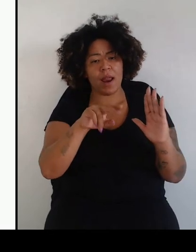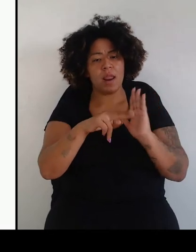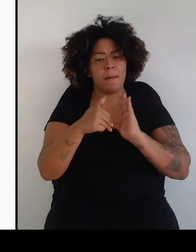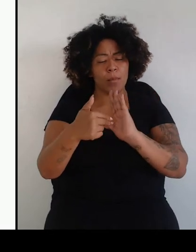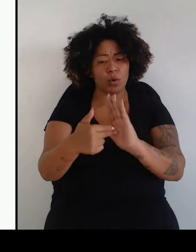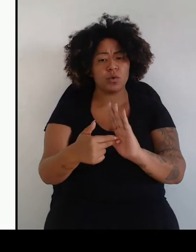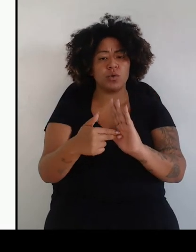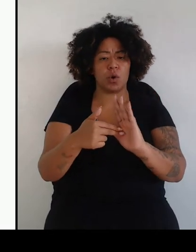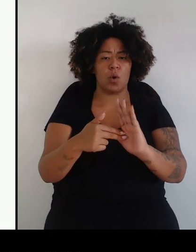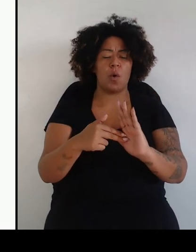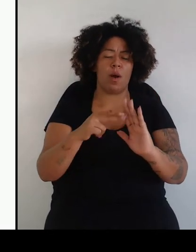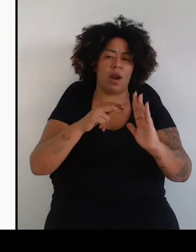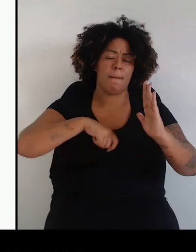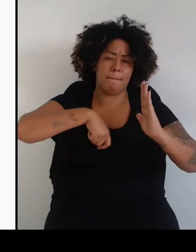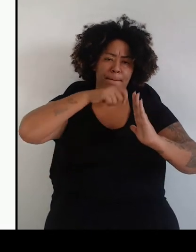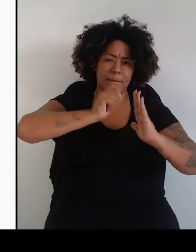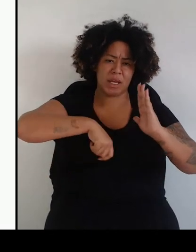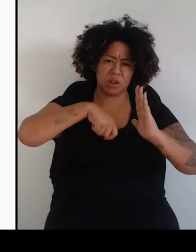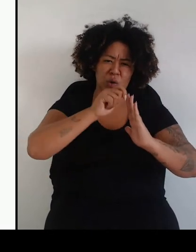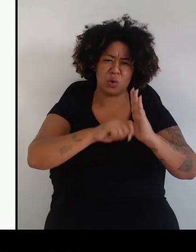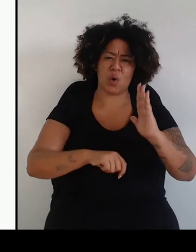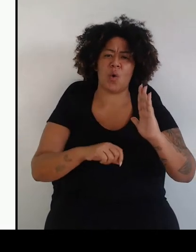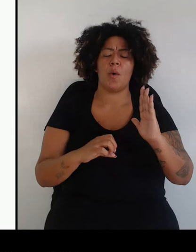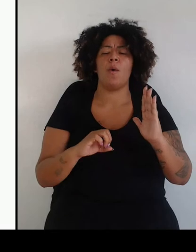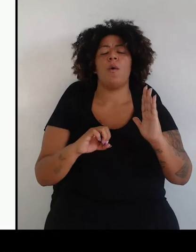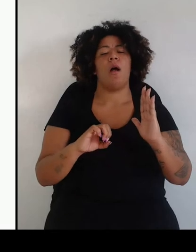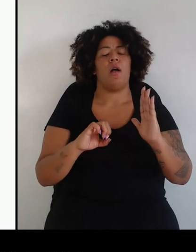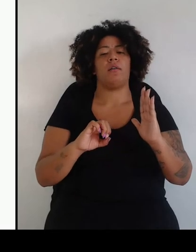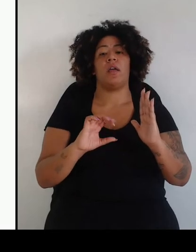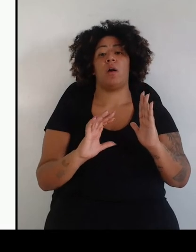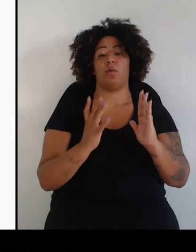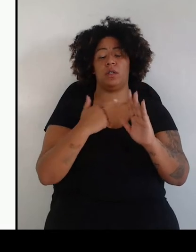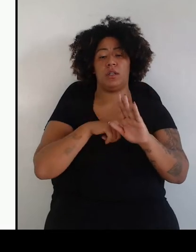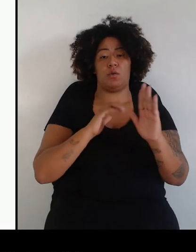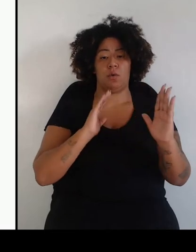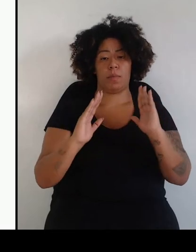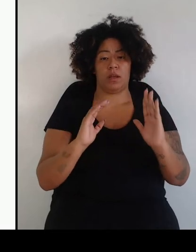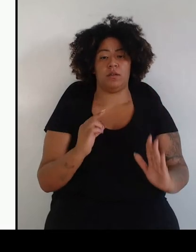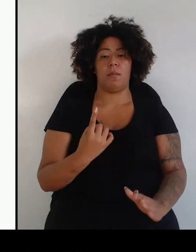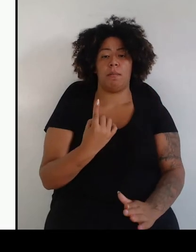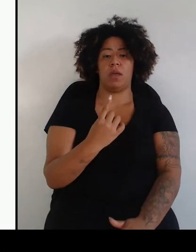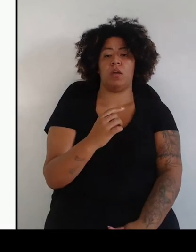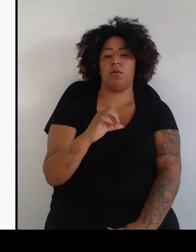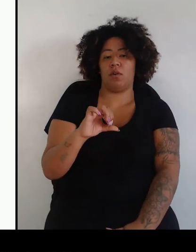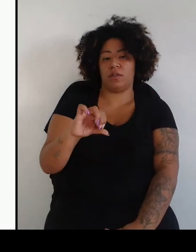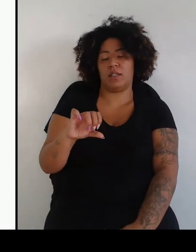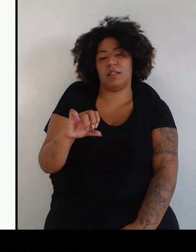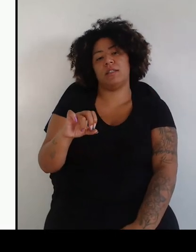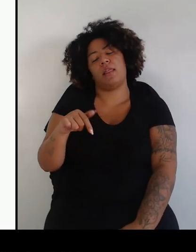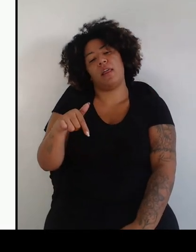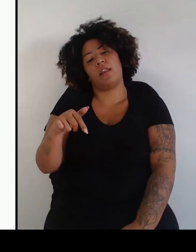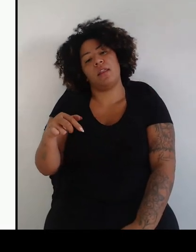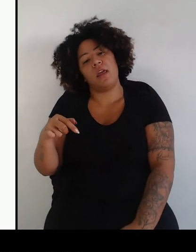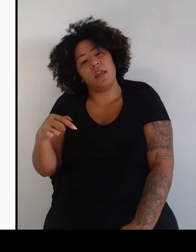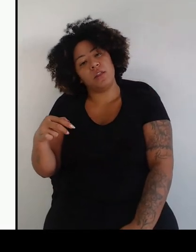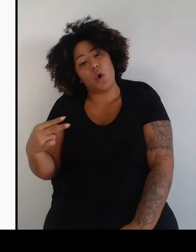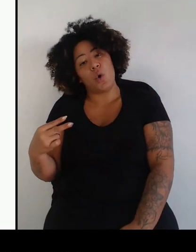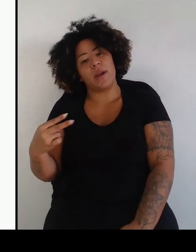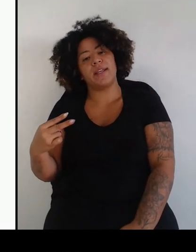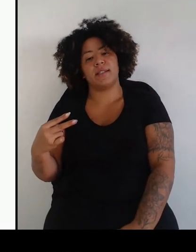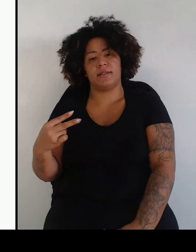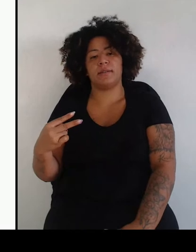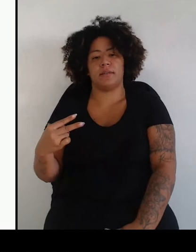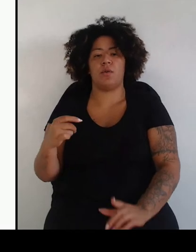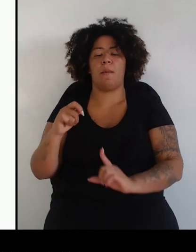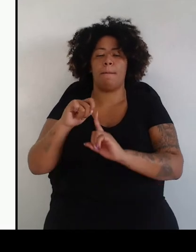foram pintadas em 1972 até julho de 1973 e o tríptico tem essas